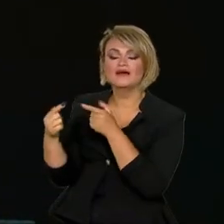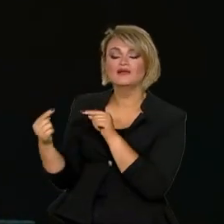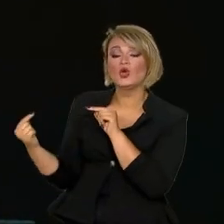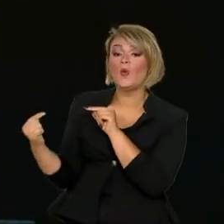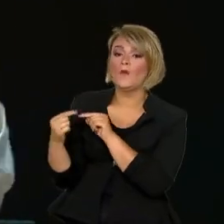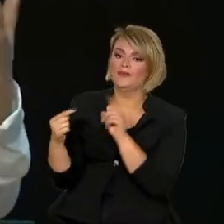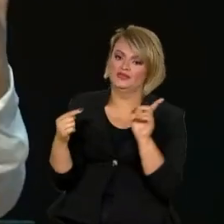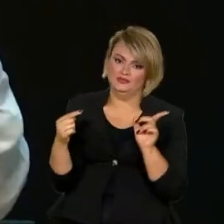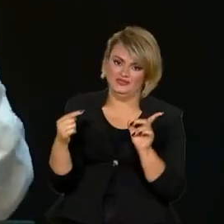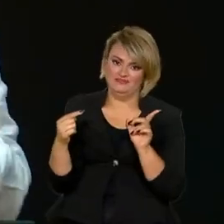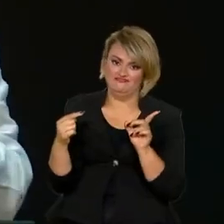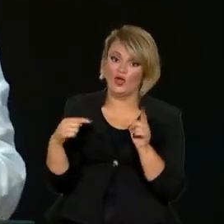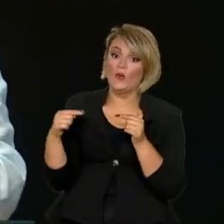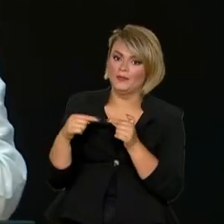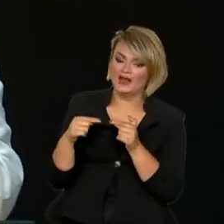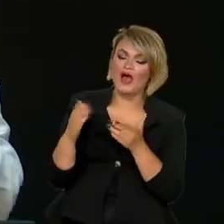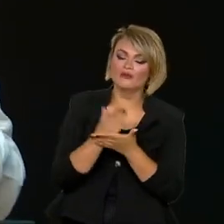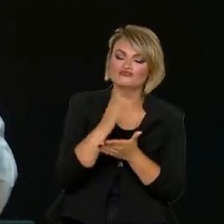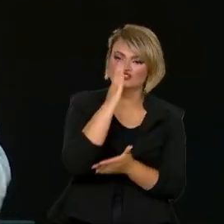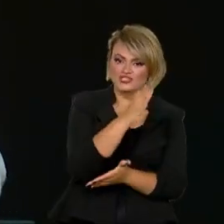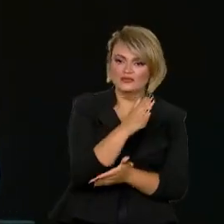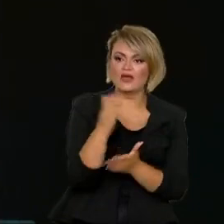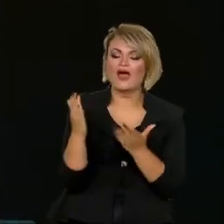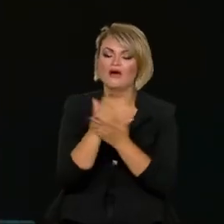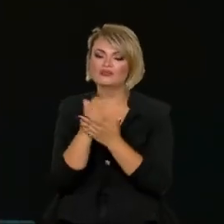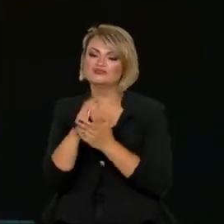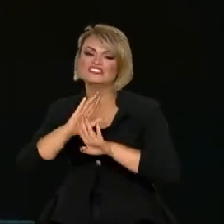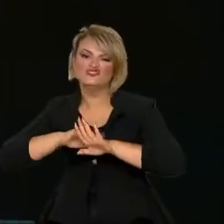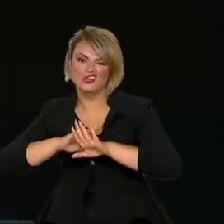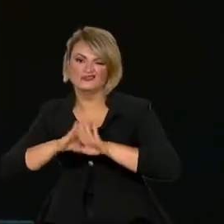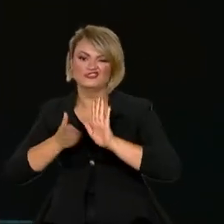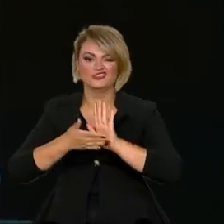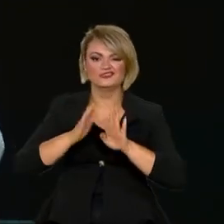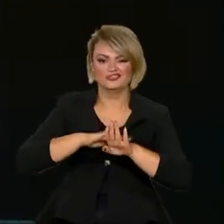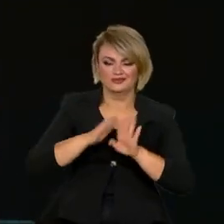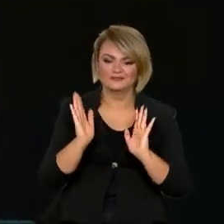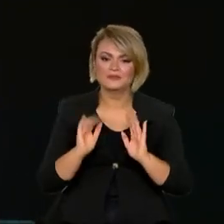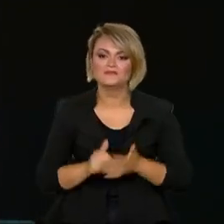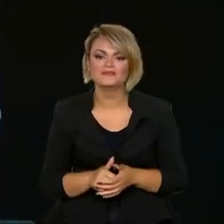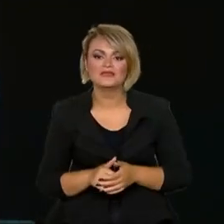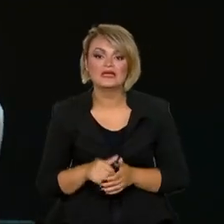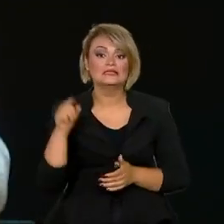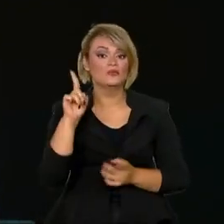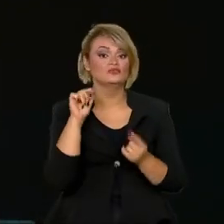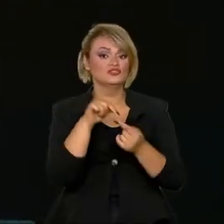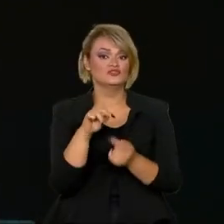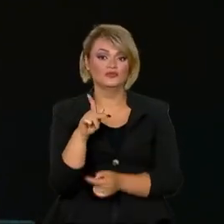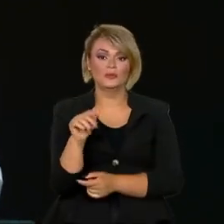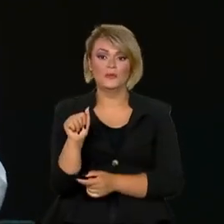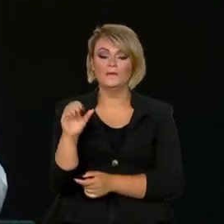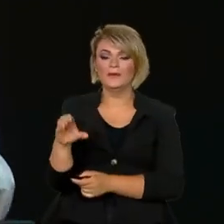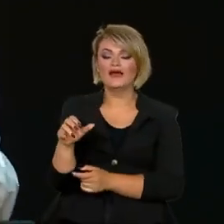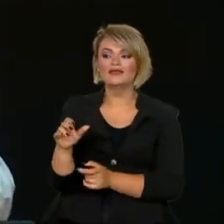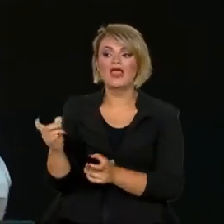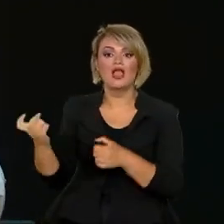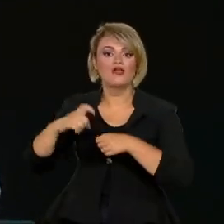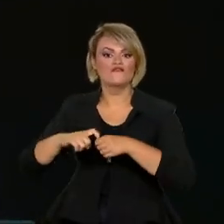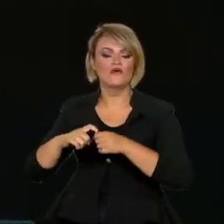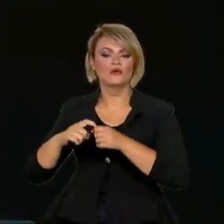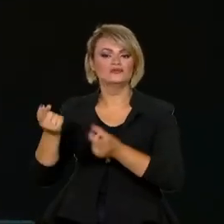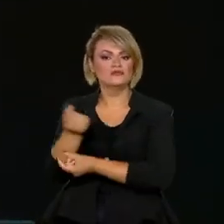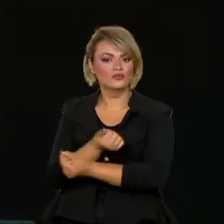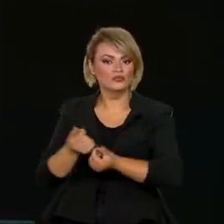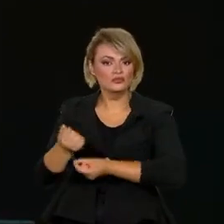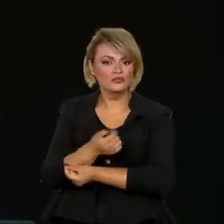empregos indiretos. Assim, com isso, alcançamos um dos grandes objetivos do PAC, que é o de retomada econômica e de